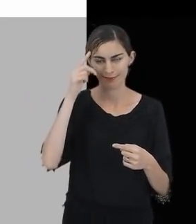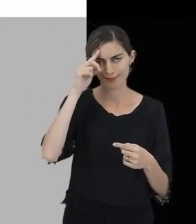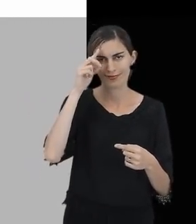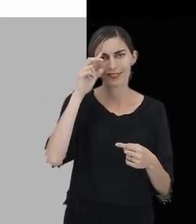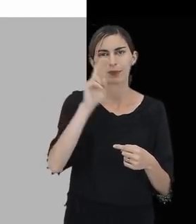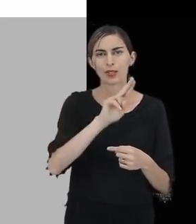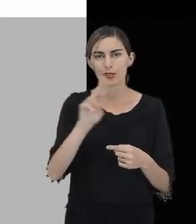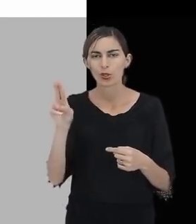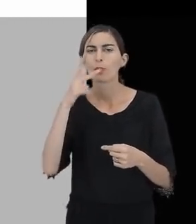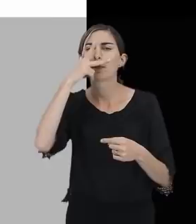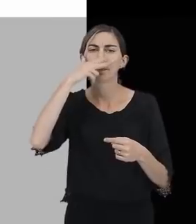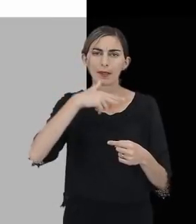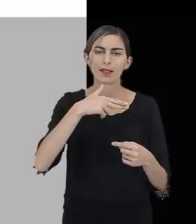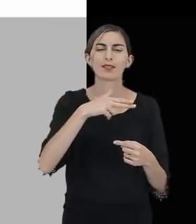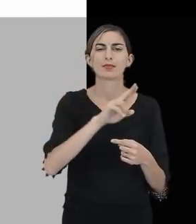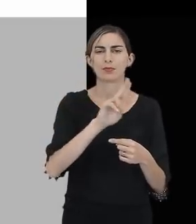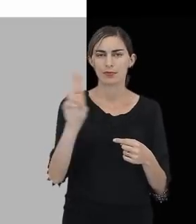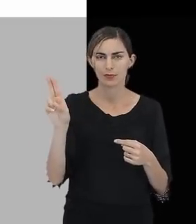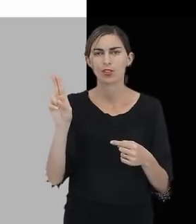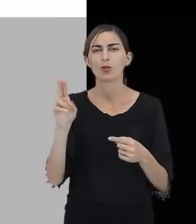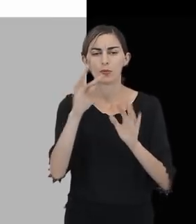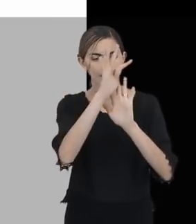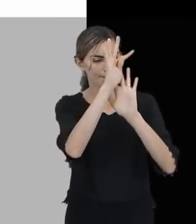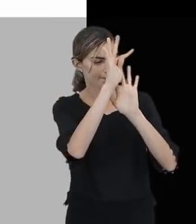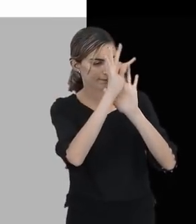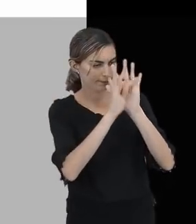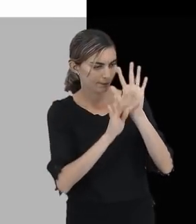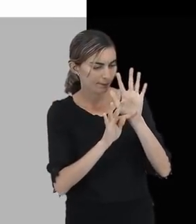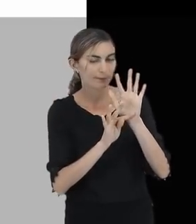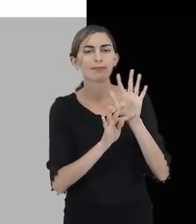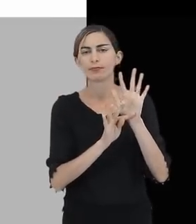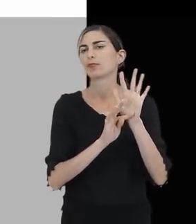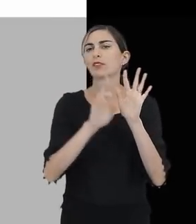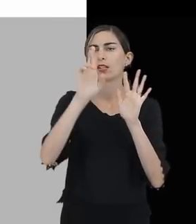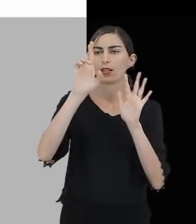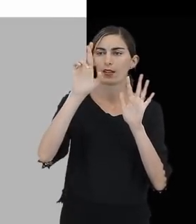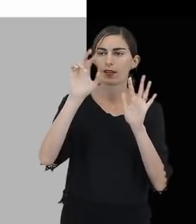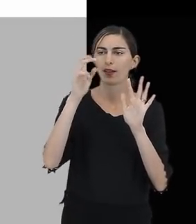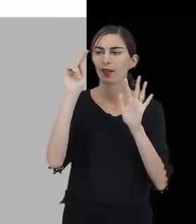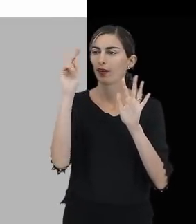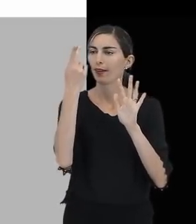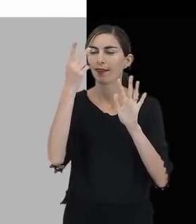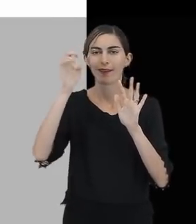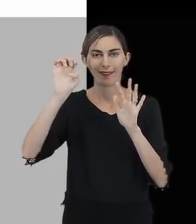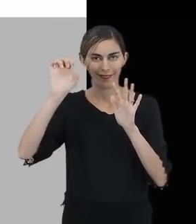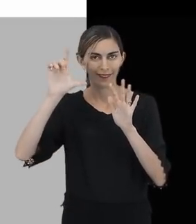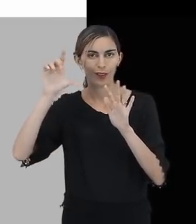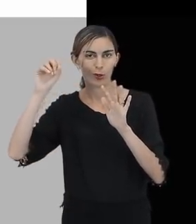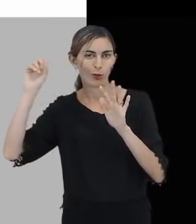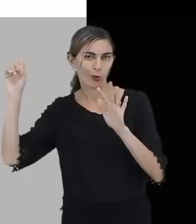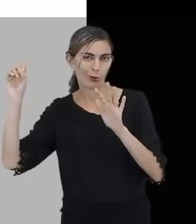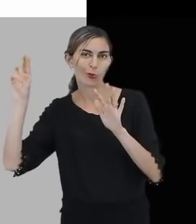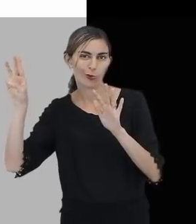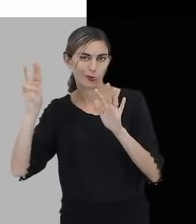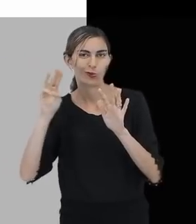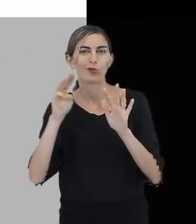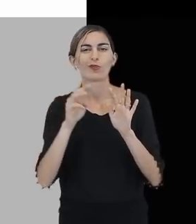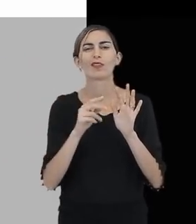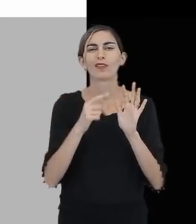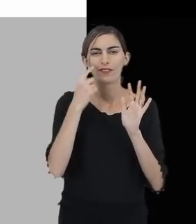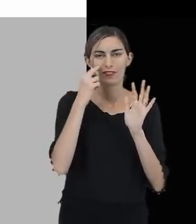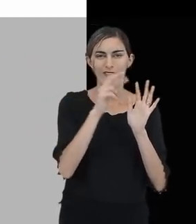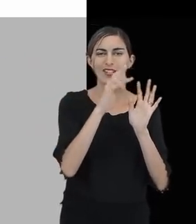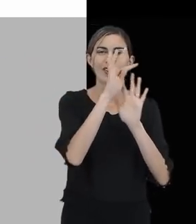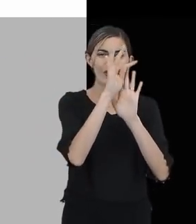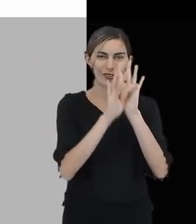é o mesmo nome aqui e esse texto aqui, Hello World, vai ter o tamanho 20 e a cor desse texto vai ser essa